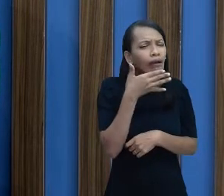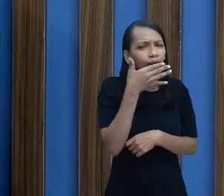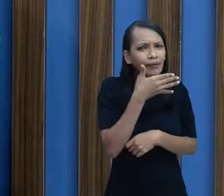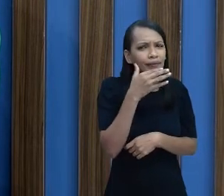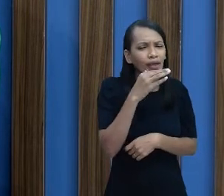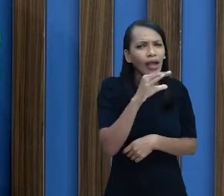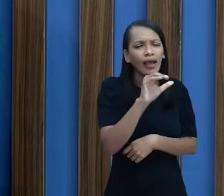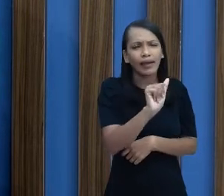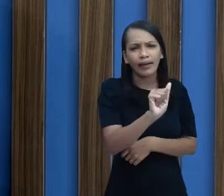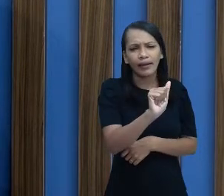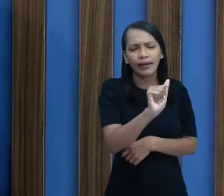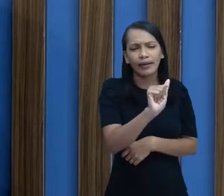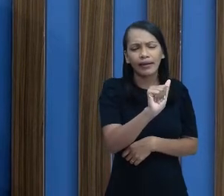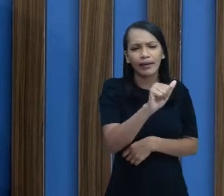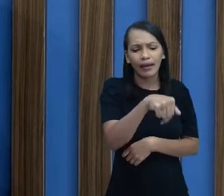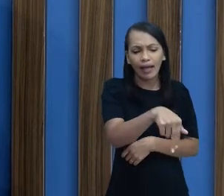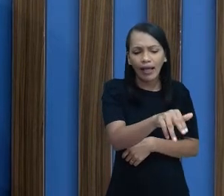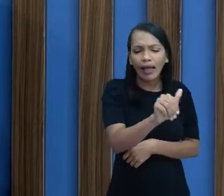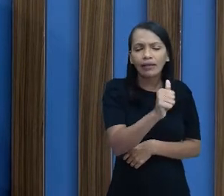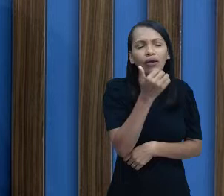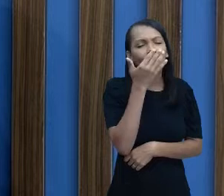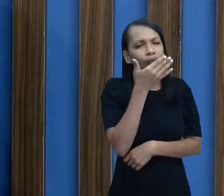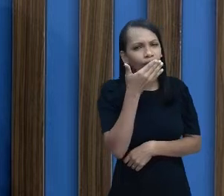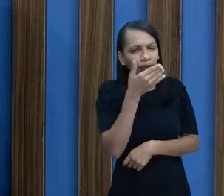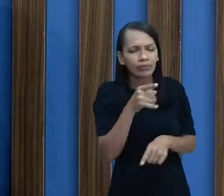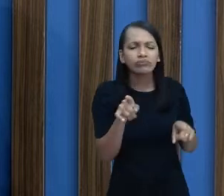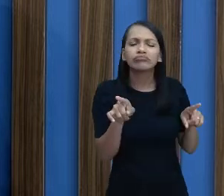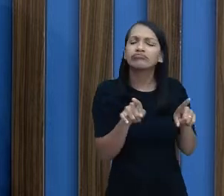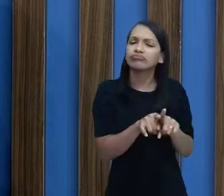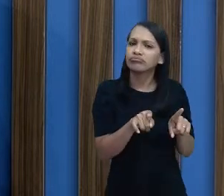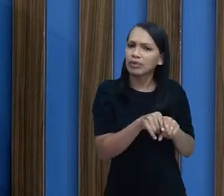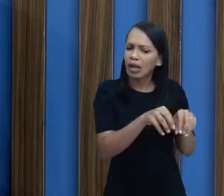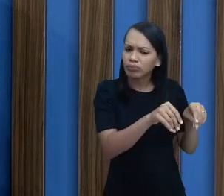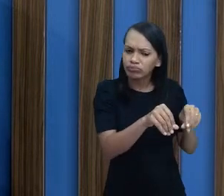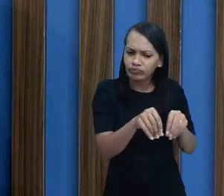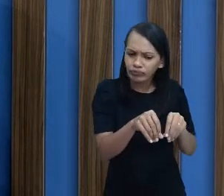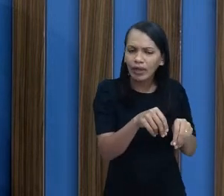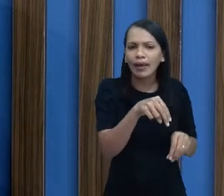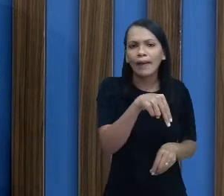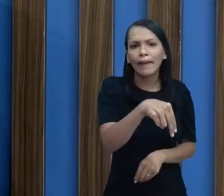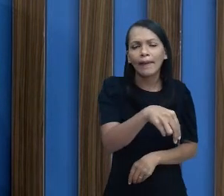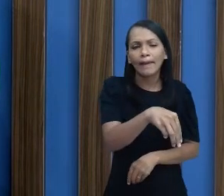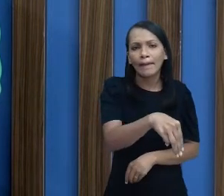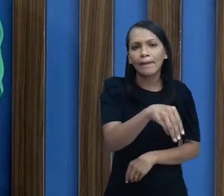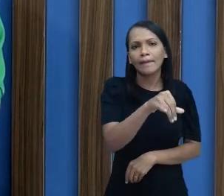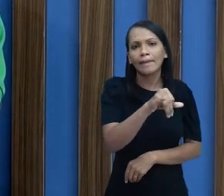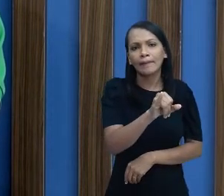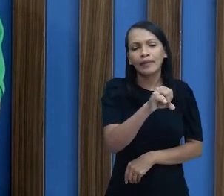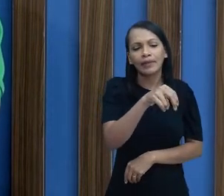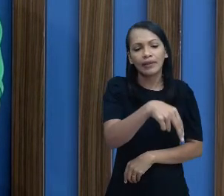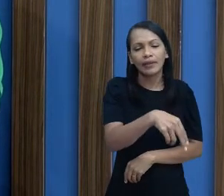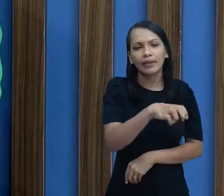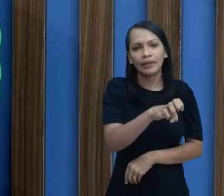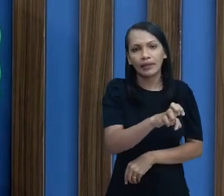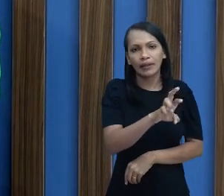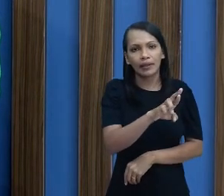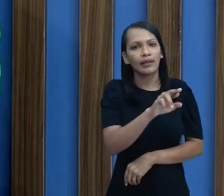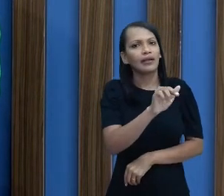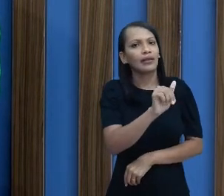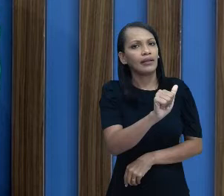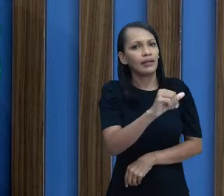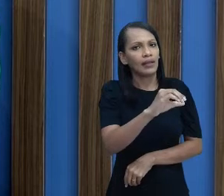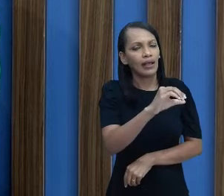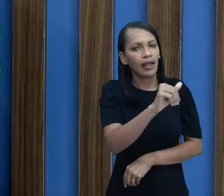América Espanhola vai se dar um outro processo, né, que é a questão da mineração, mas também o uso da terra com a escravidão, tanto